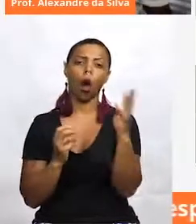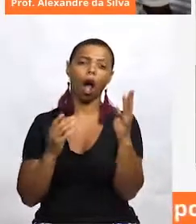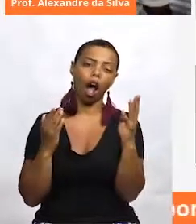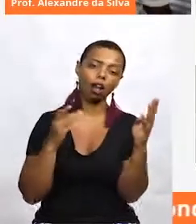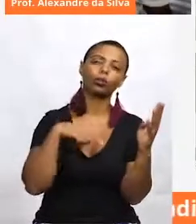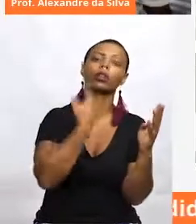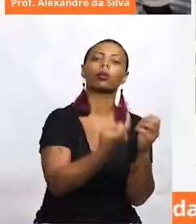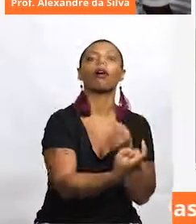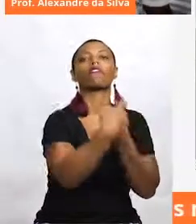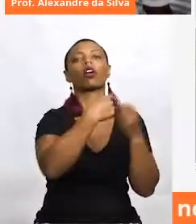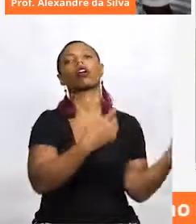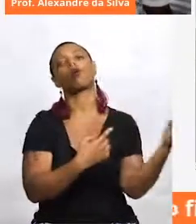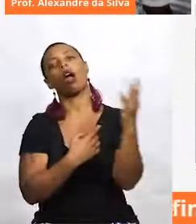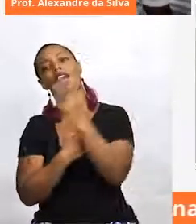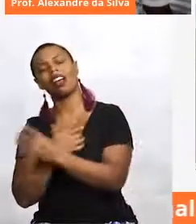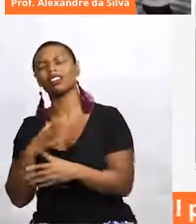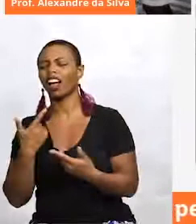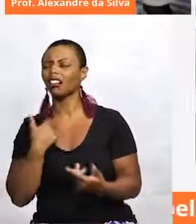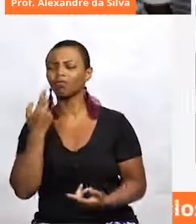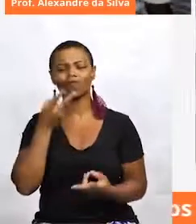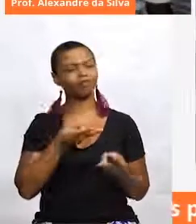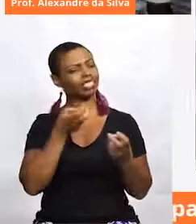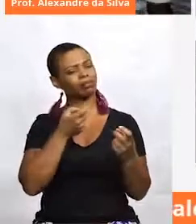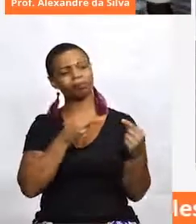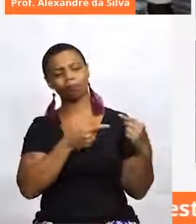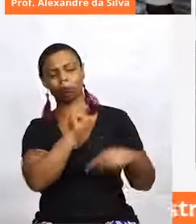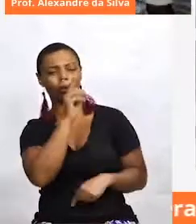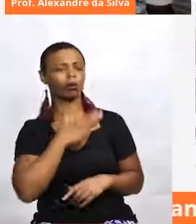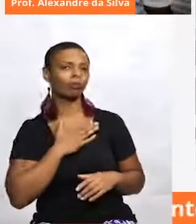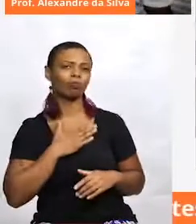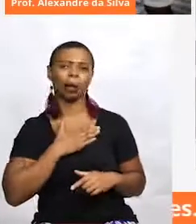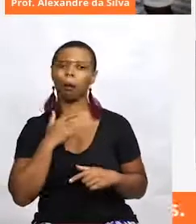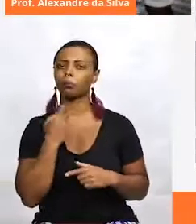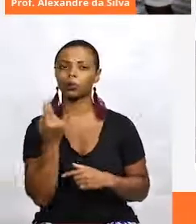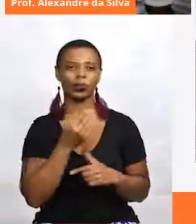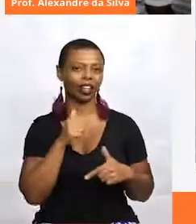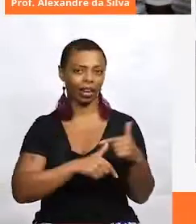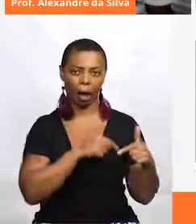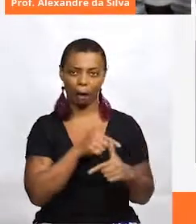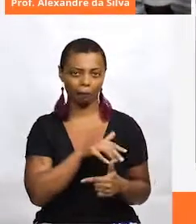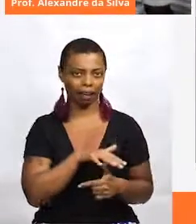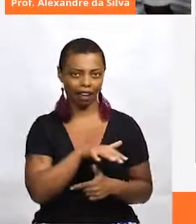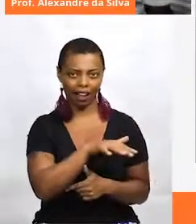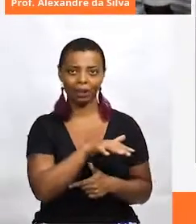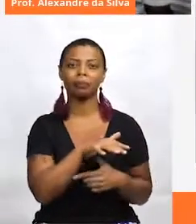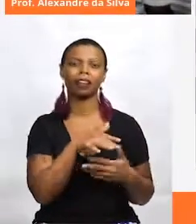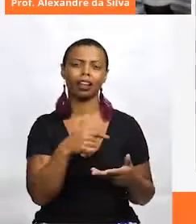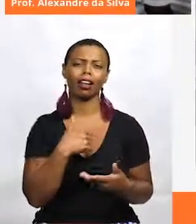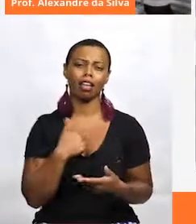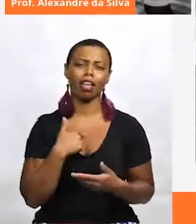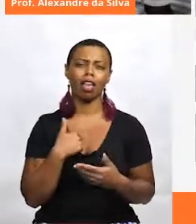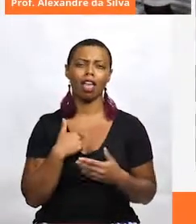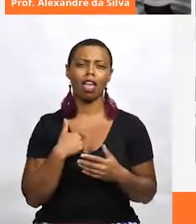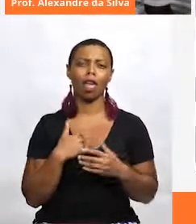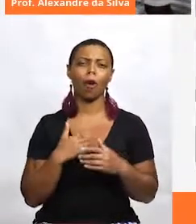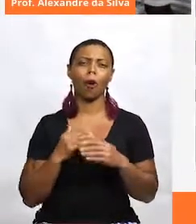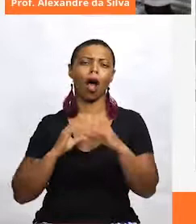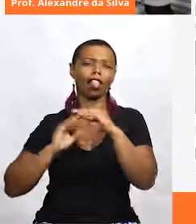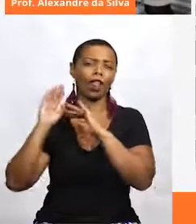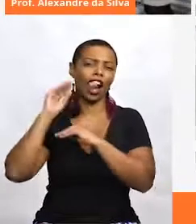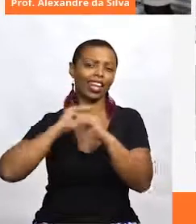trabalhar nesse ramo da metalurgia. E aí, né, eu era um adolescente, e eu, na rua